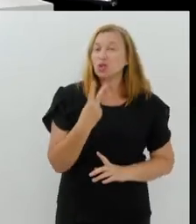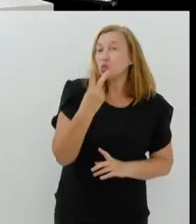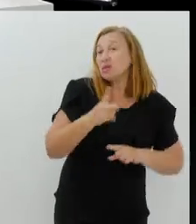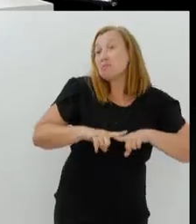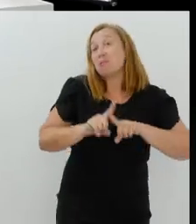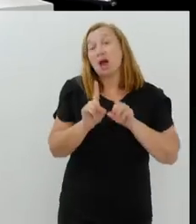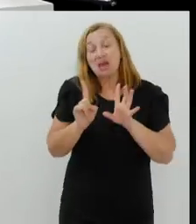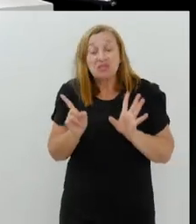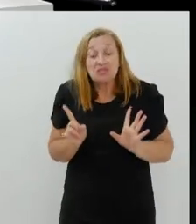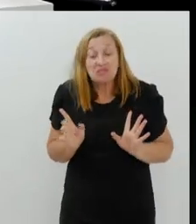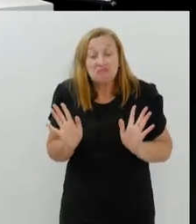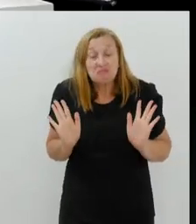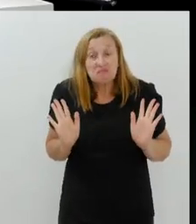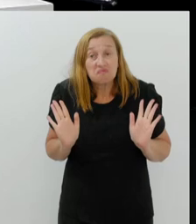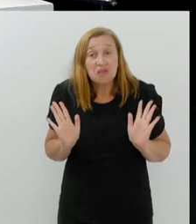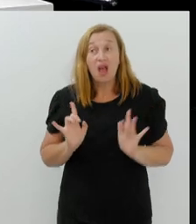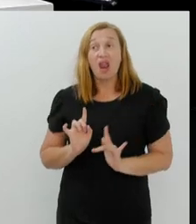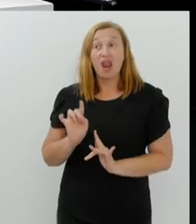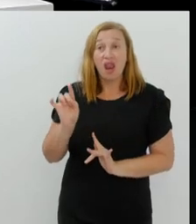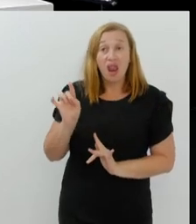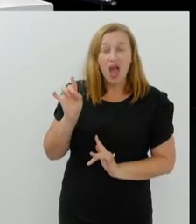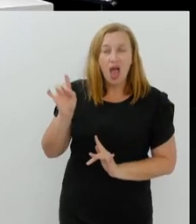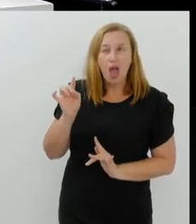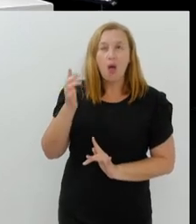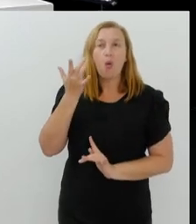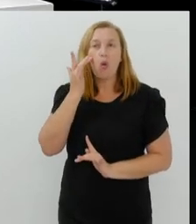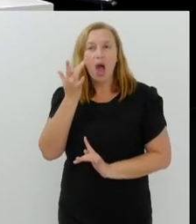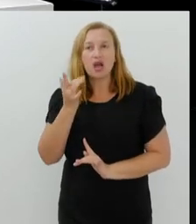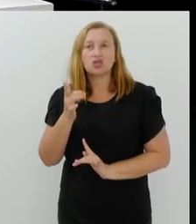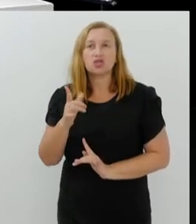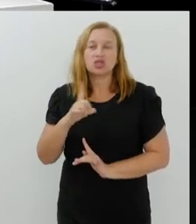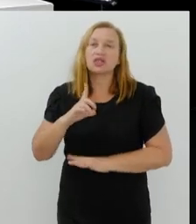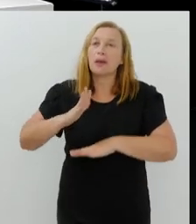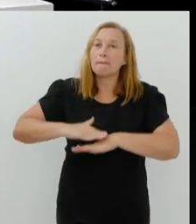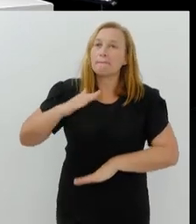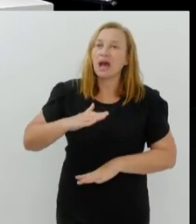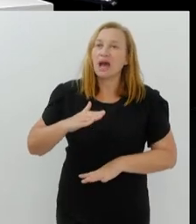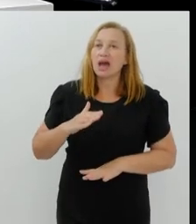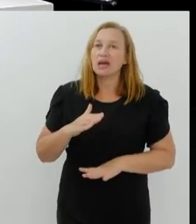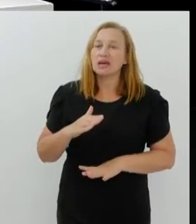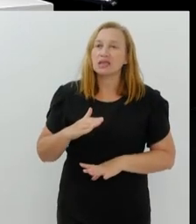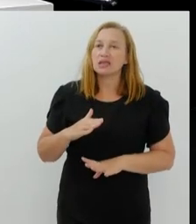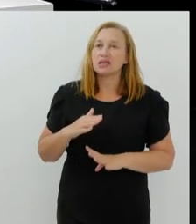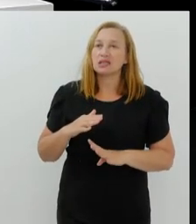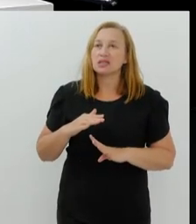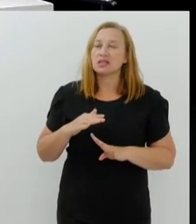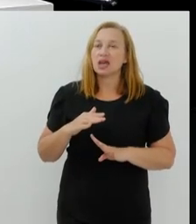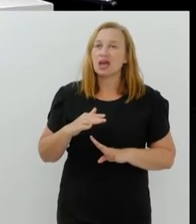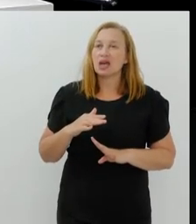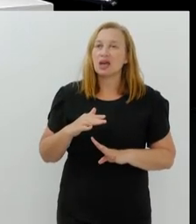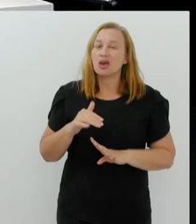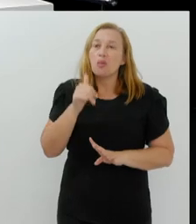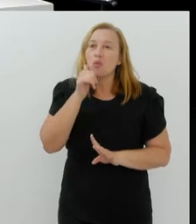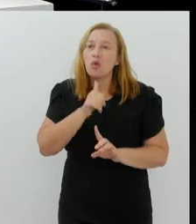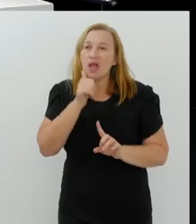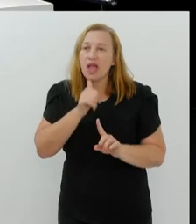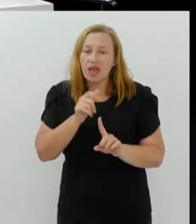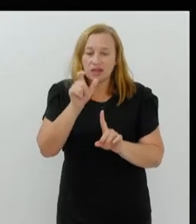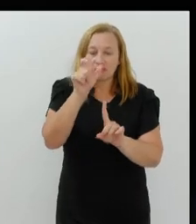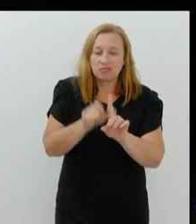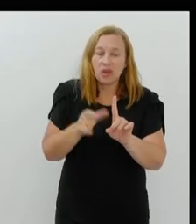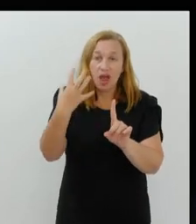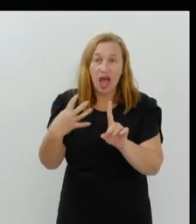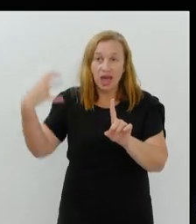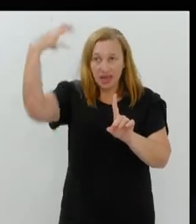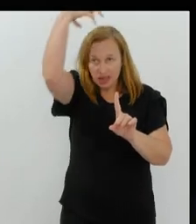É, que ficam duas. Mas, e lá eu acho que tem mais rainhas da comunidade do que